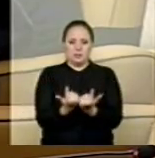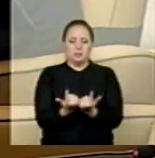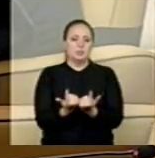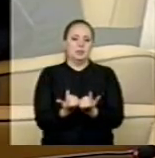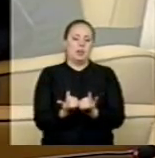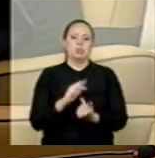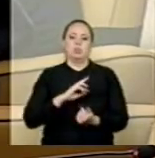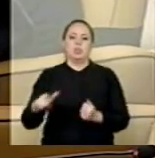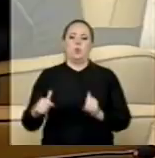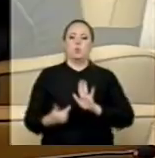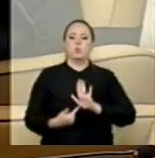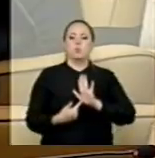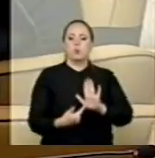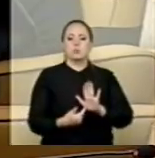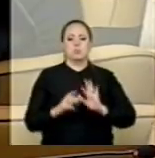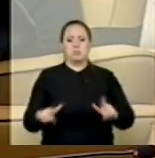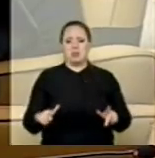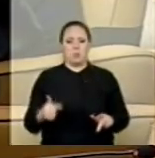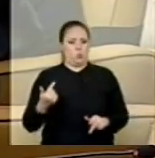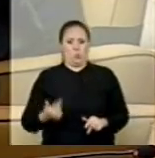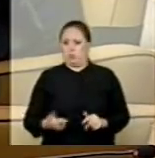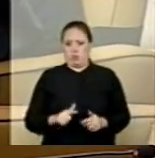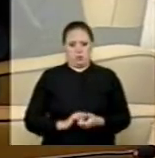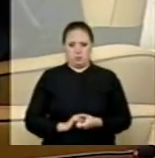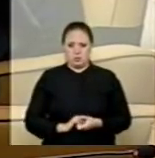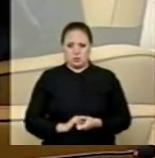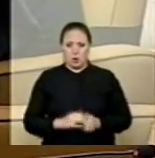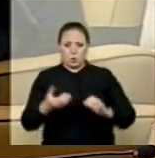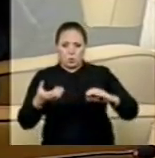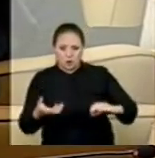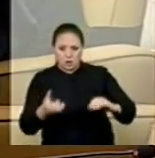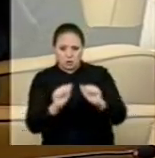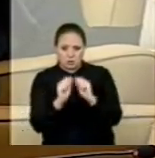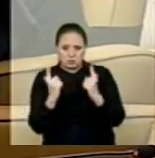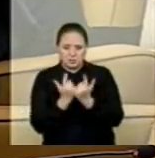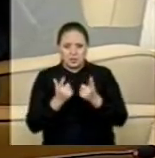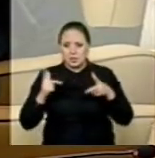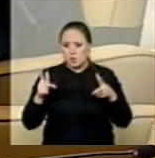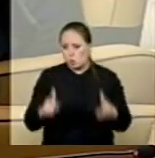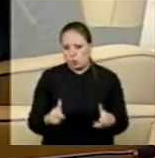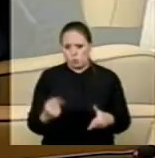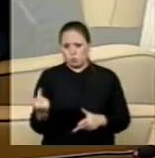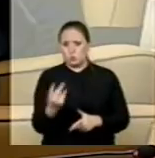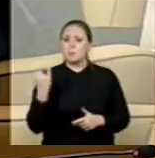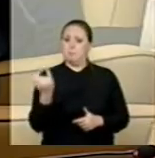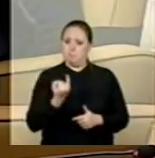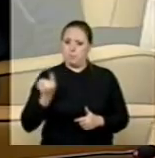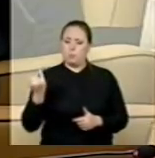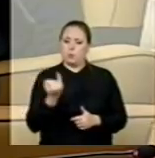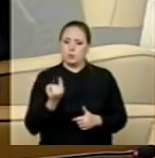não apresentam diferenças. Ambos são igualmente importantes